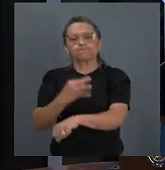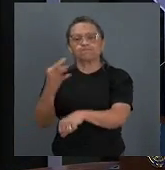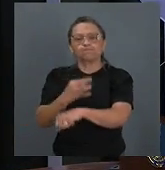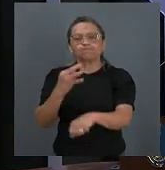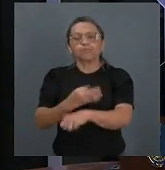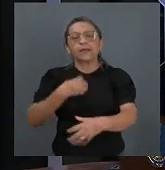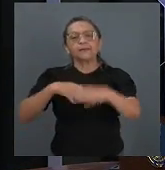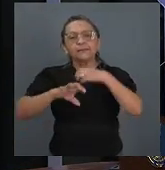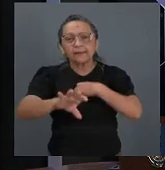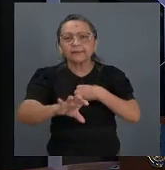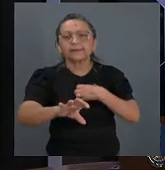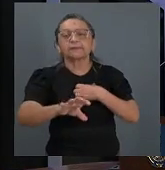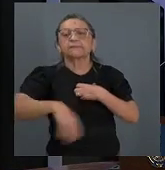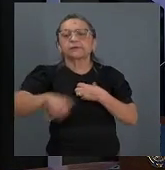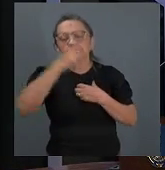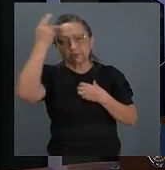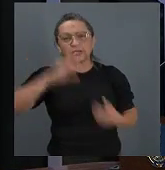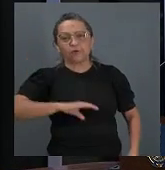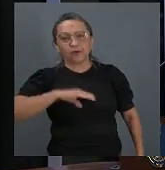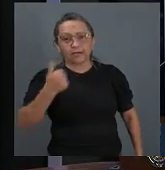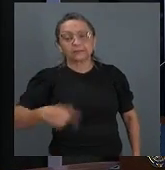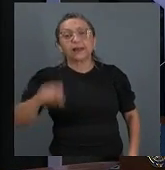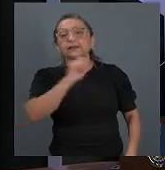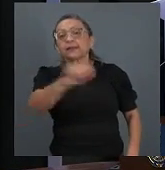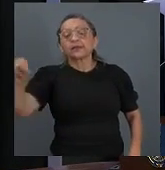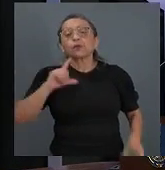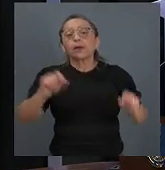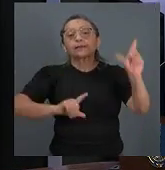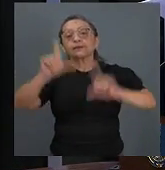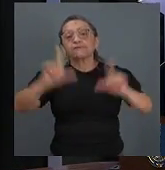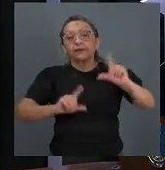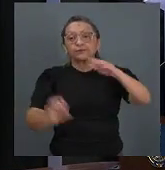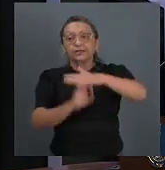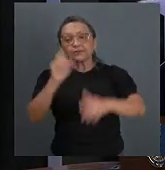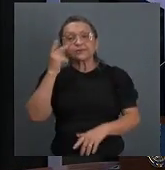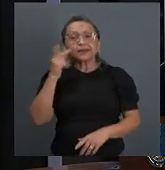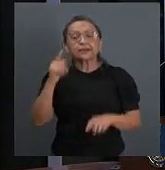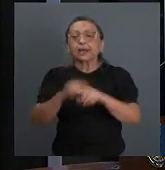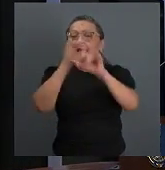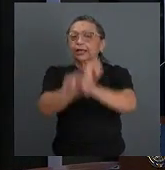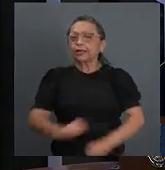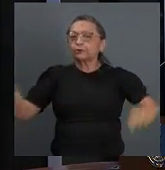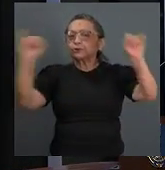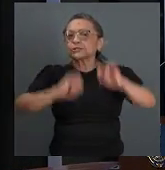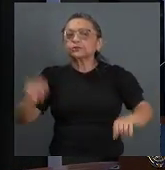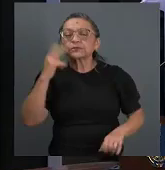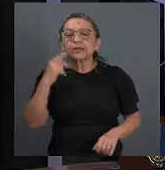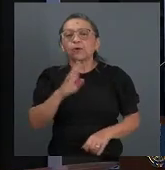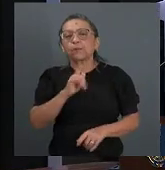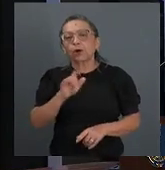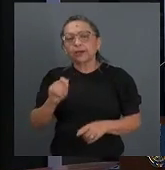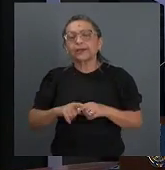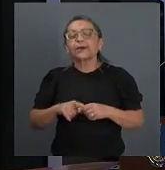de resiliência para os corajosos, para aqueles que, como a TV União, a Notícia do Ceará, o blog Edson Silva,